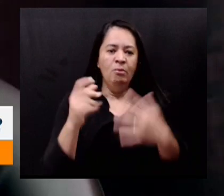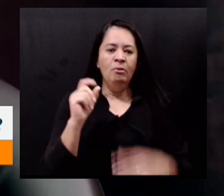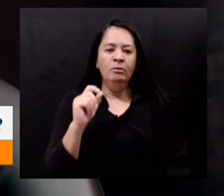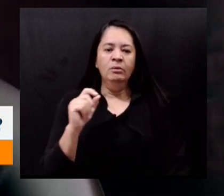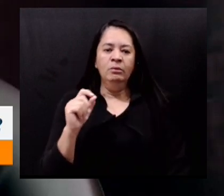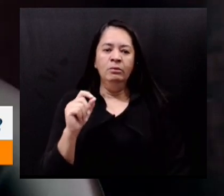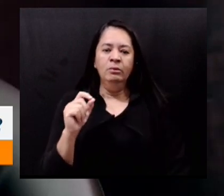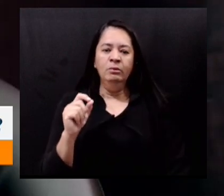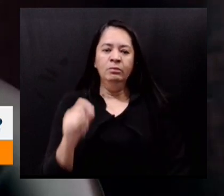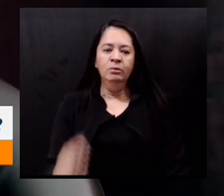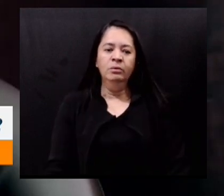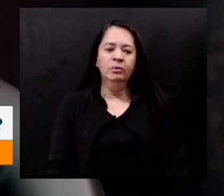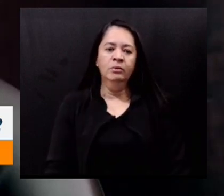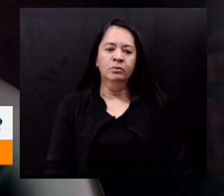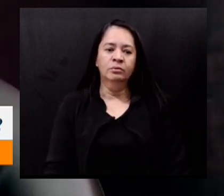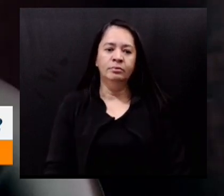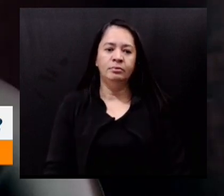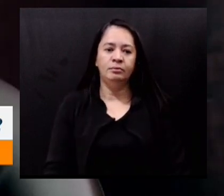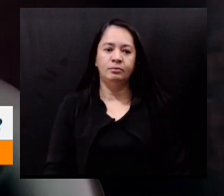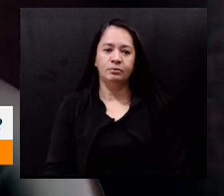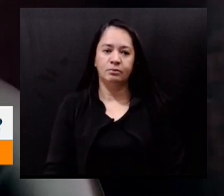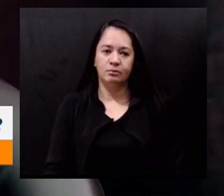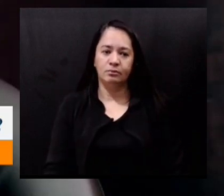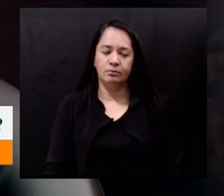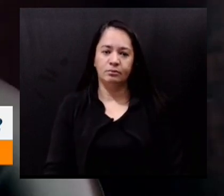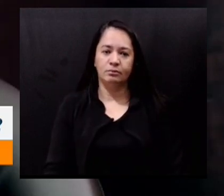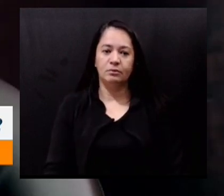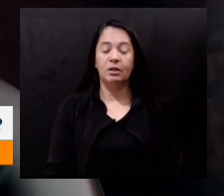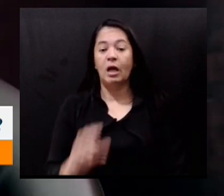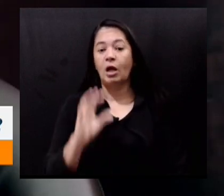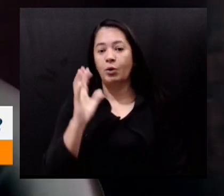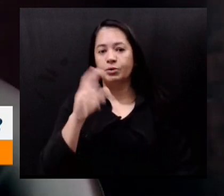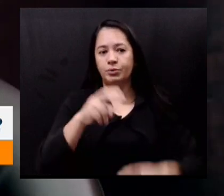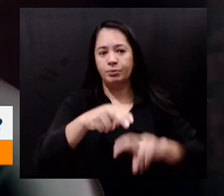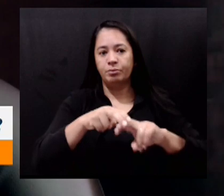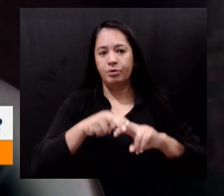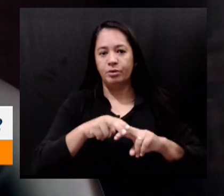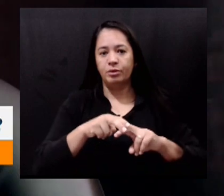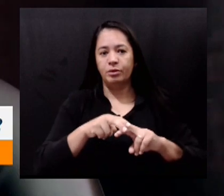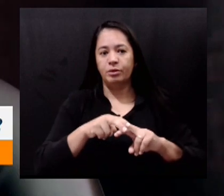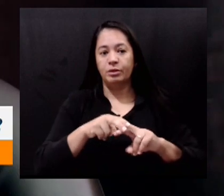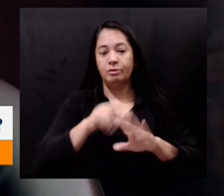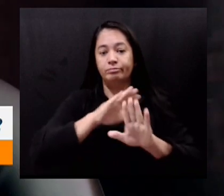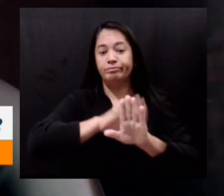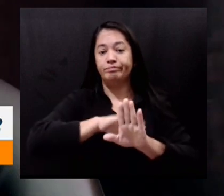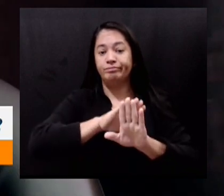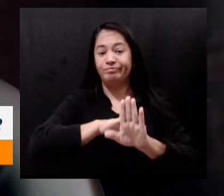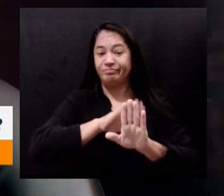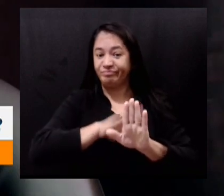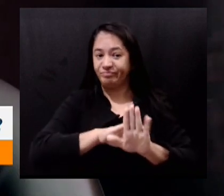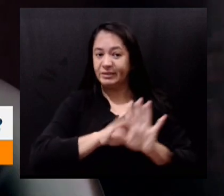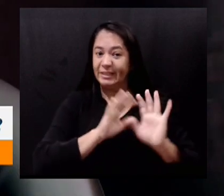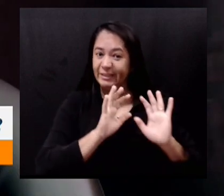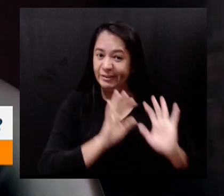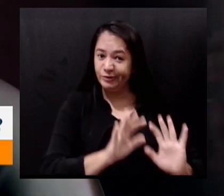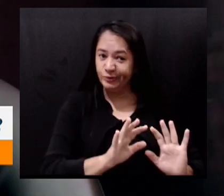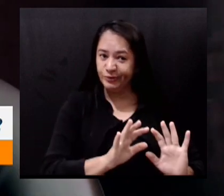eh, que acontece em função do anonimato, né. Uhum. Então isso acaba sendo mais